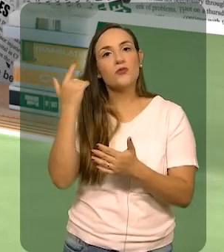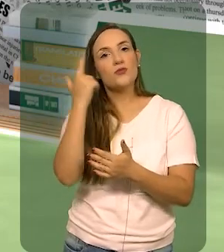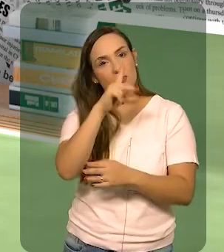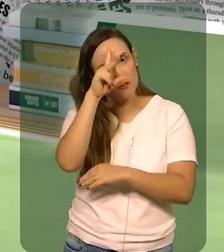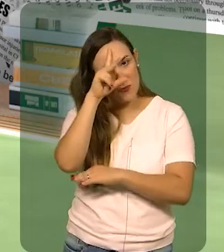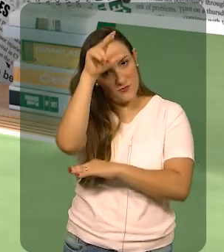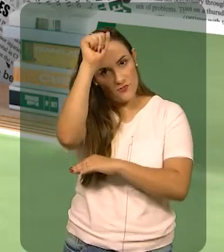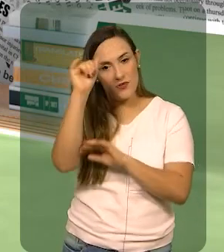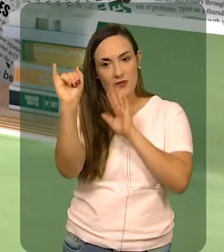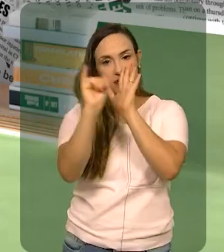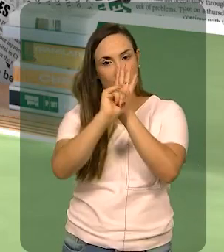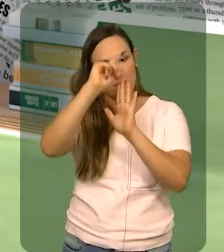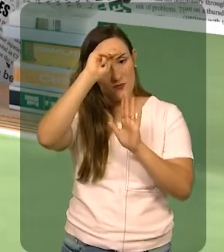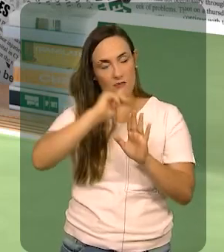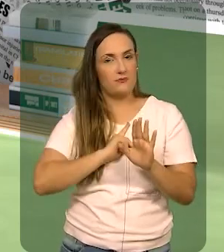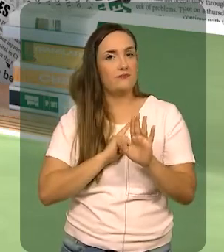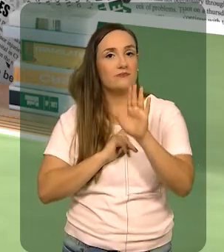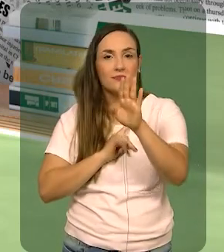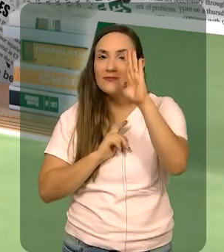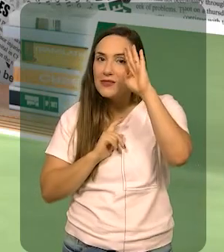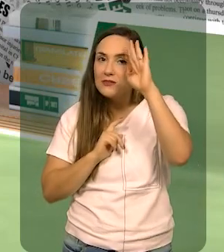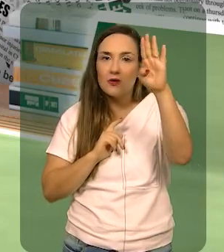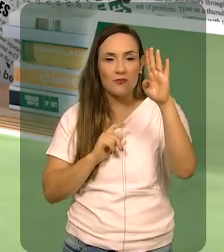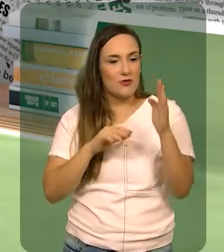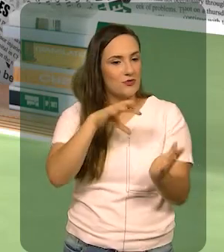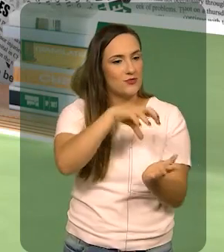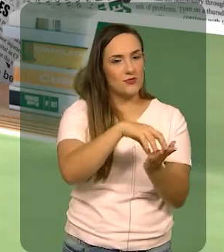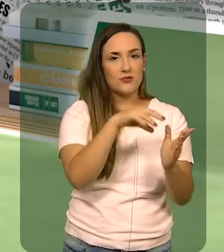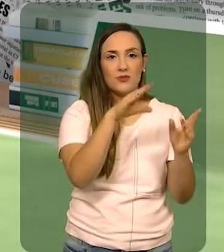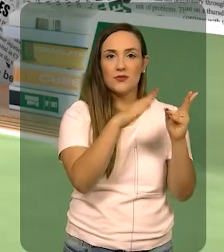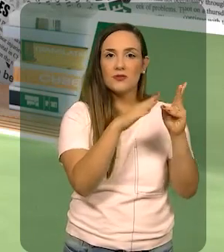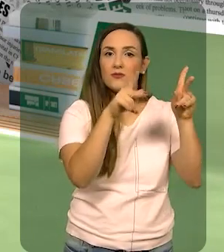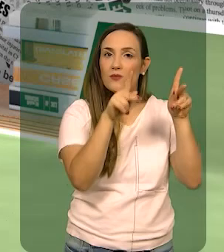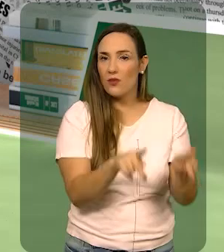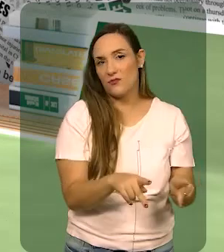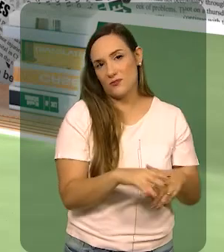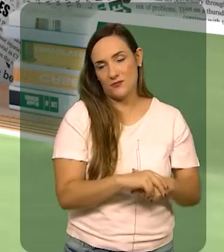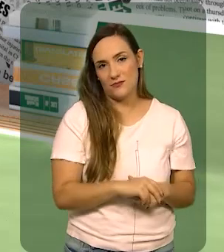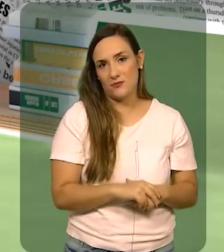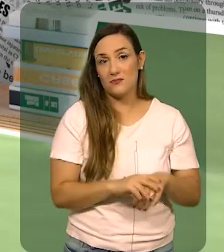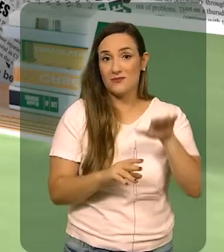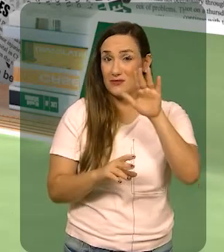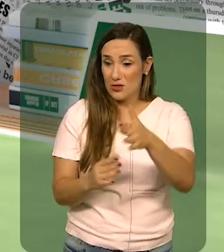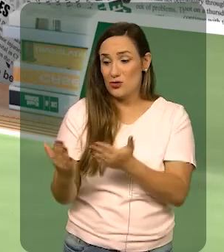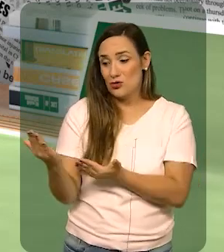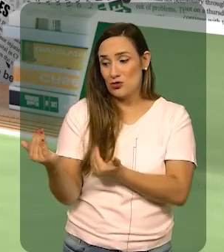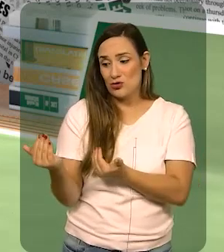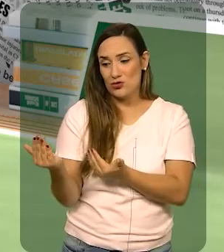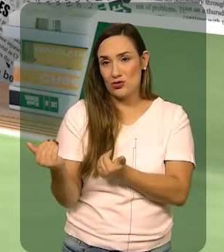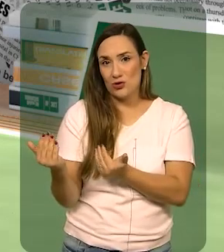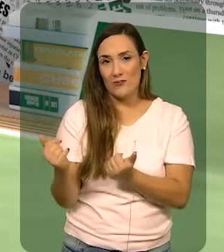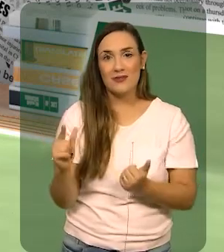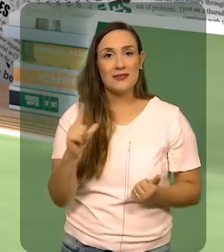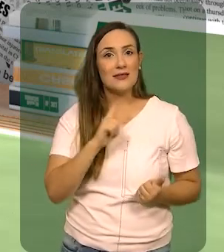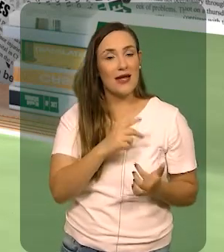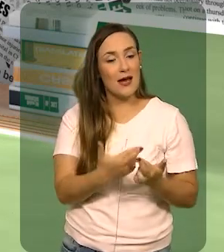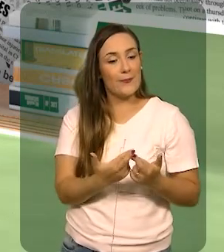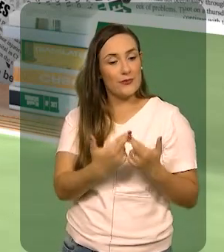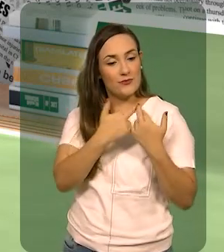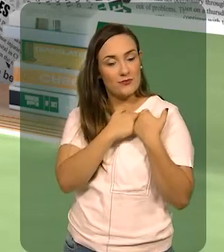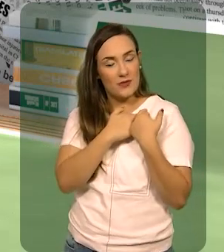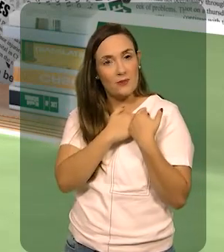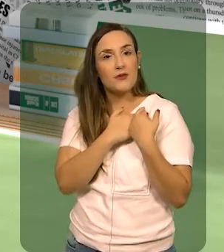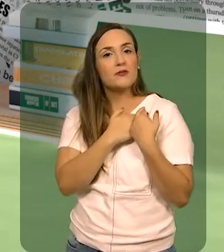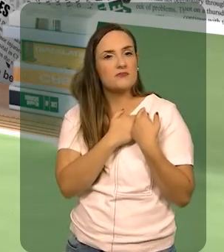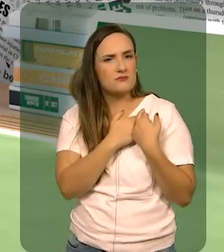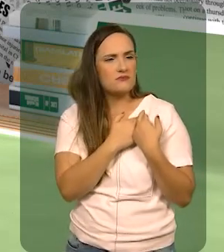para esse fortalecimento da identidade, principalmente nós quanto indígena. Acho que nós, a juventude, temos o dever,